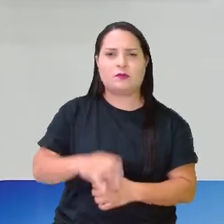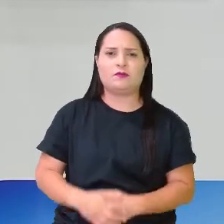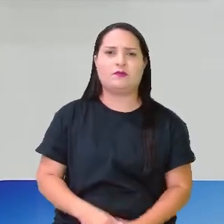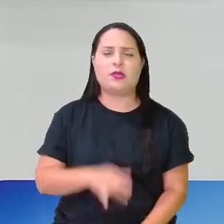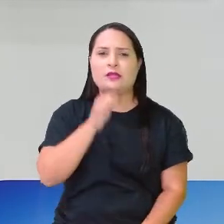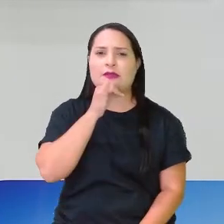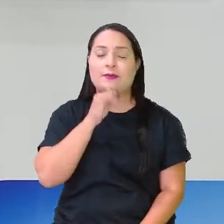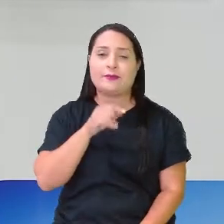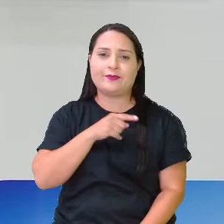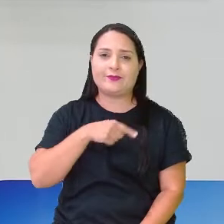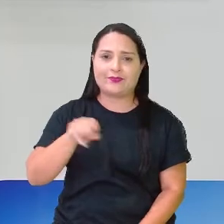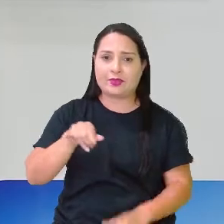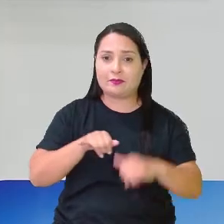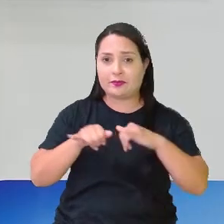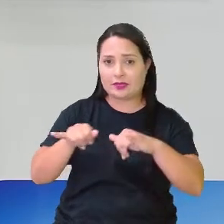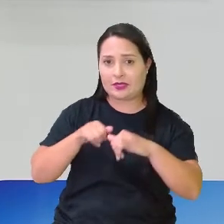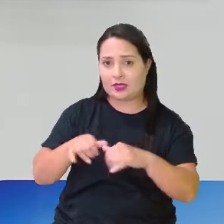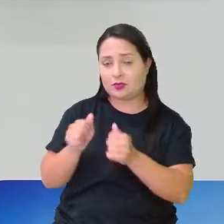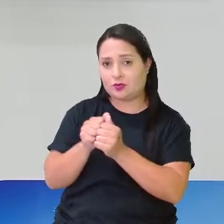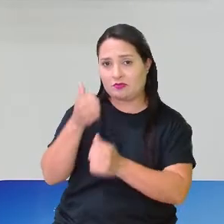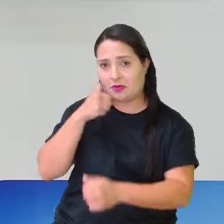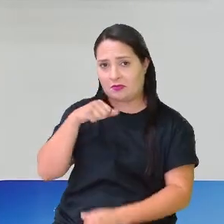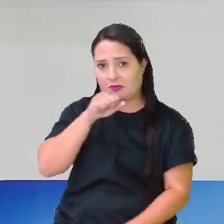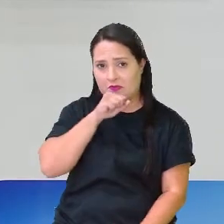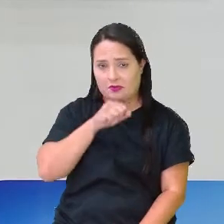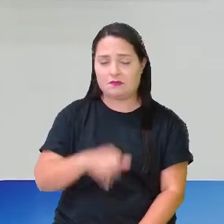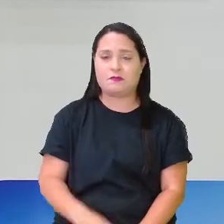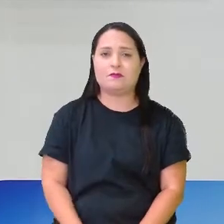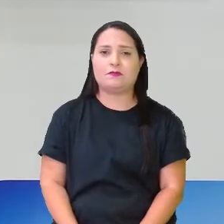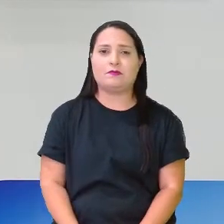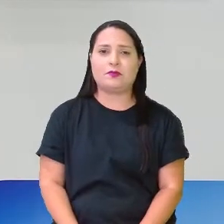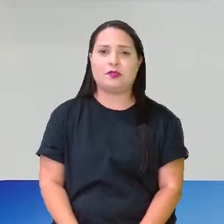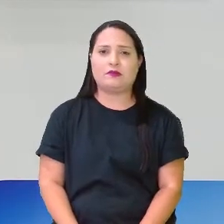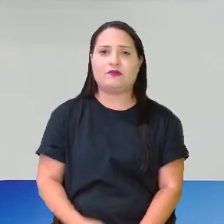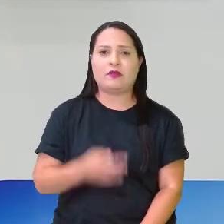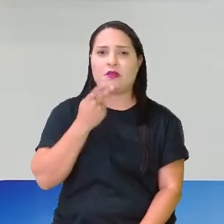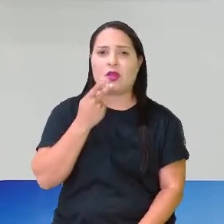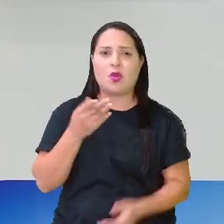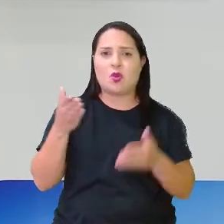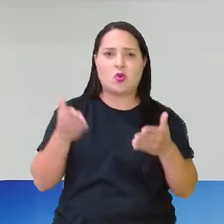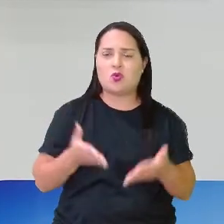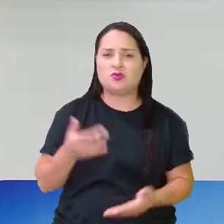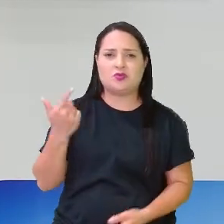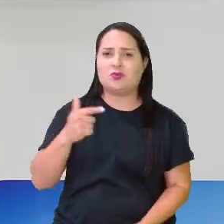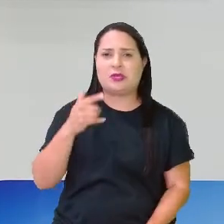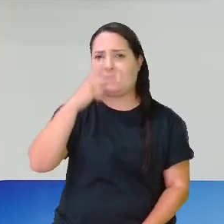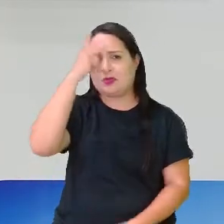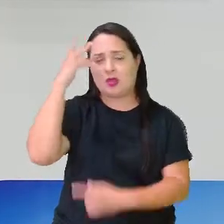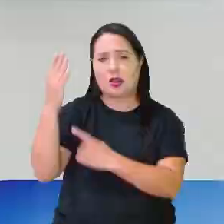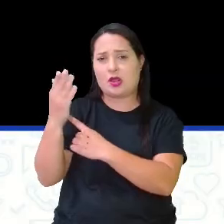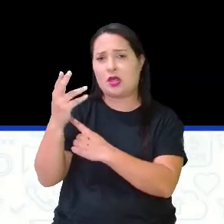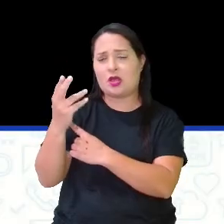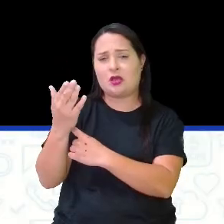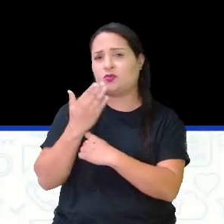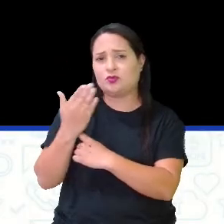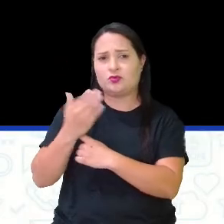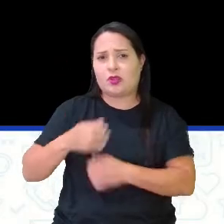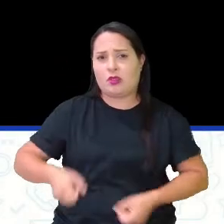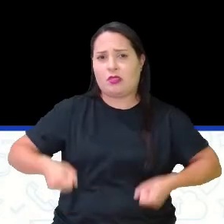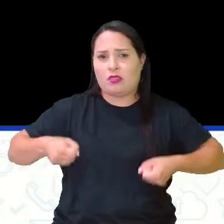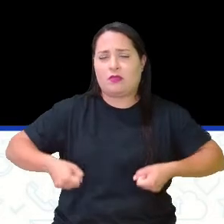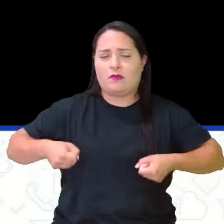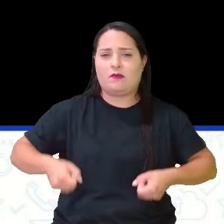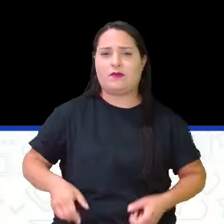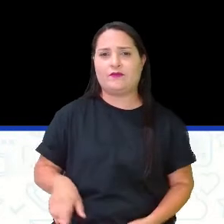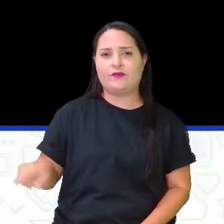no supermercado com a sua mãe, e aí ela diz assim, a gente hoje não vai ter ninguém para levar não, a gente que vai levar a feira. E aí